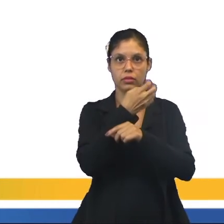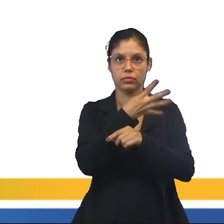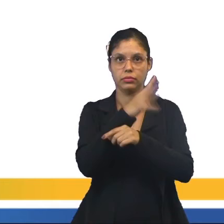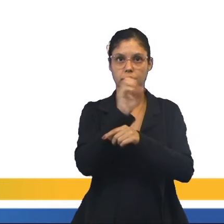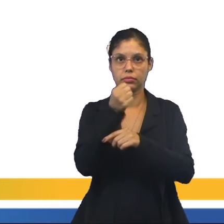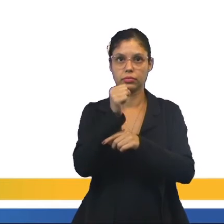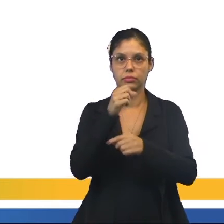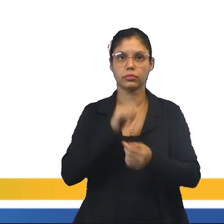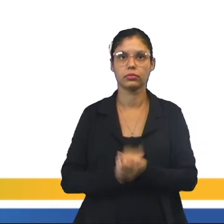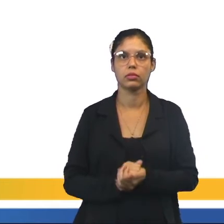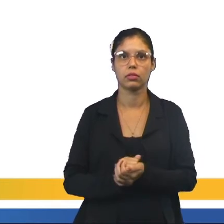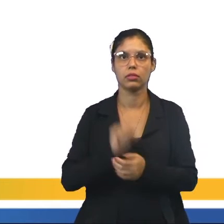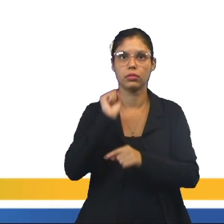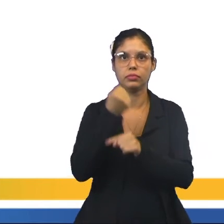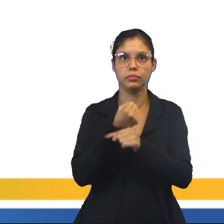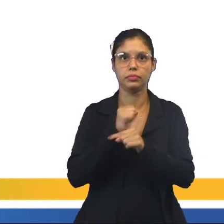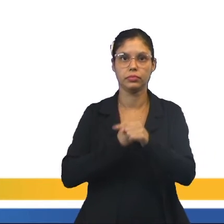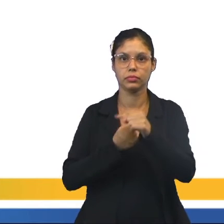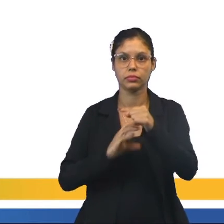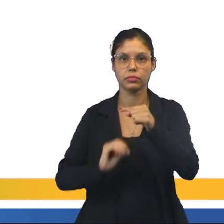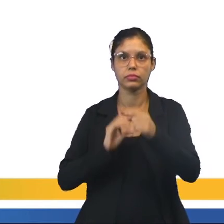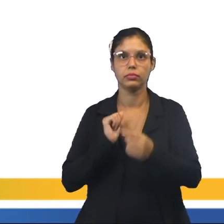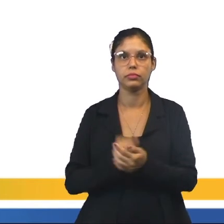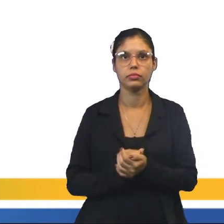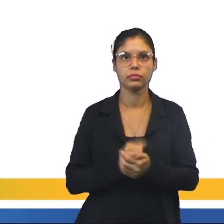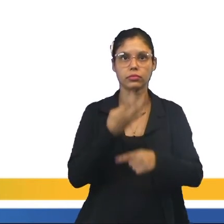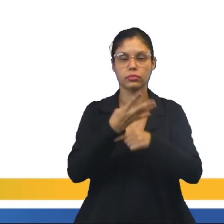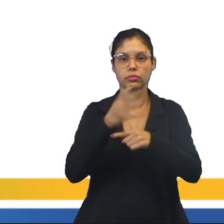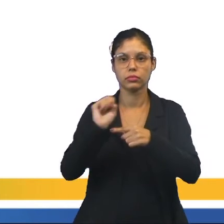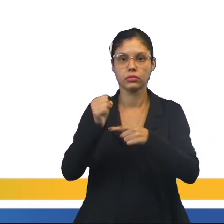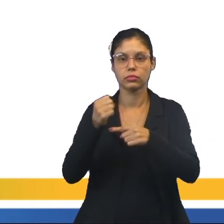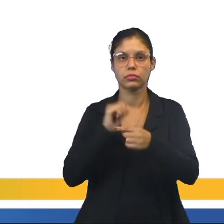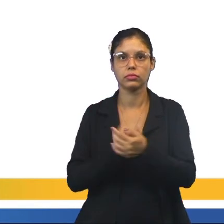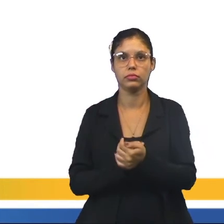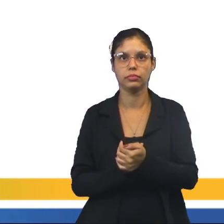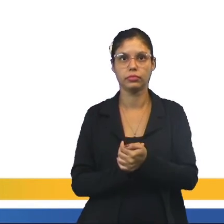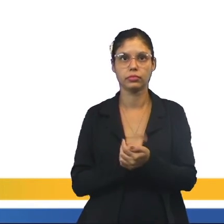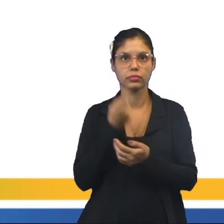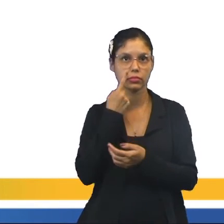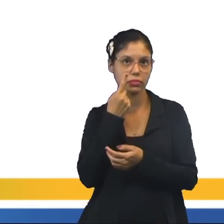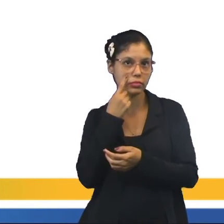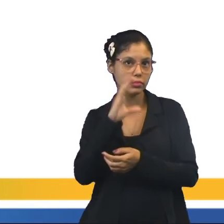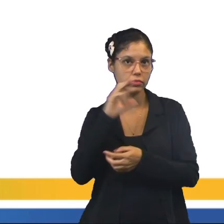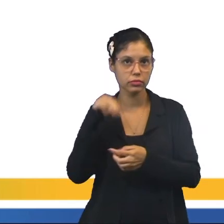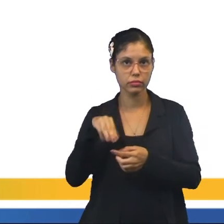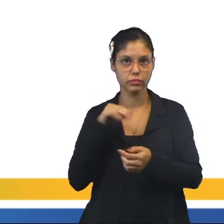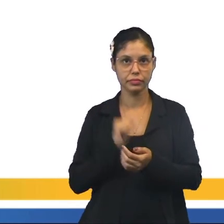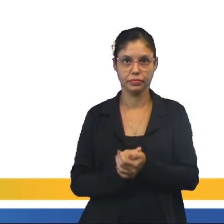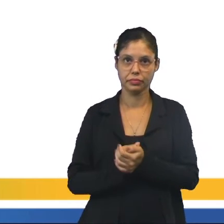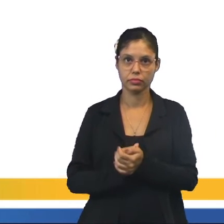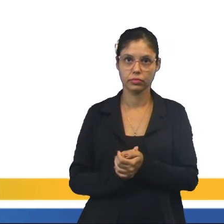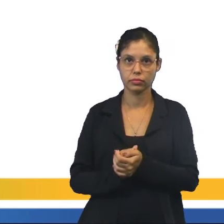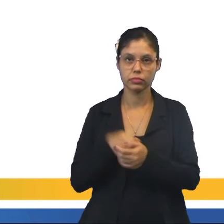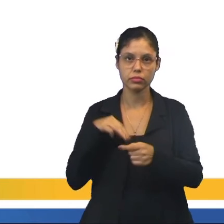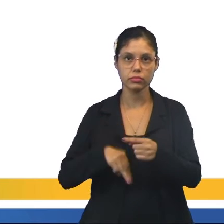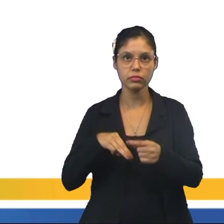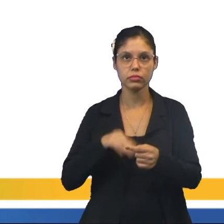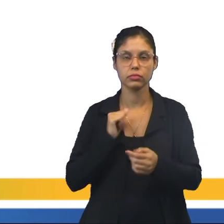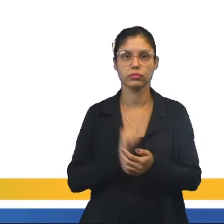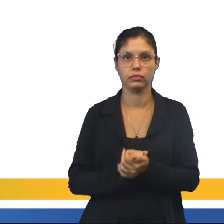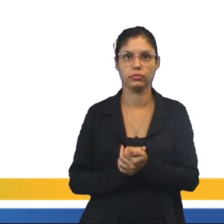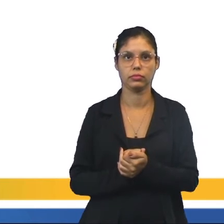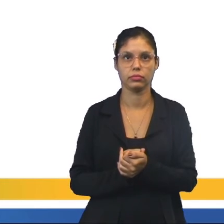48 sobre 80, ou seja, observando que nós estamos trabalhando com centímetros e